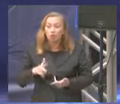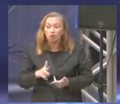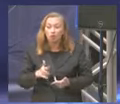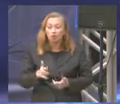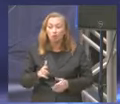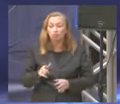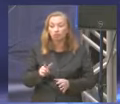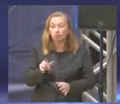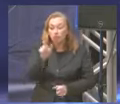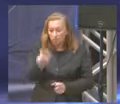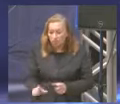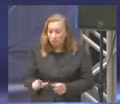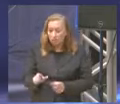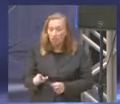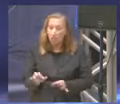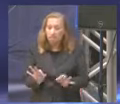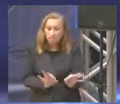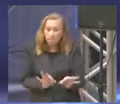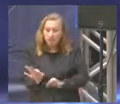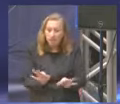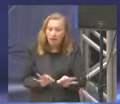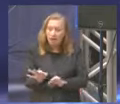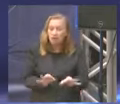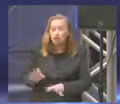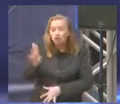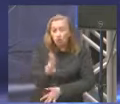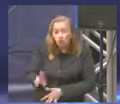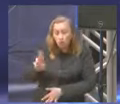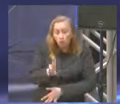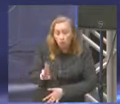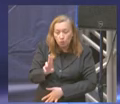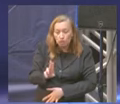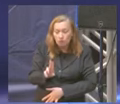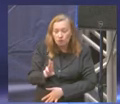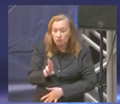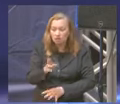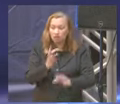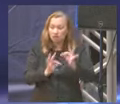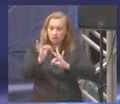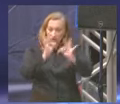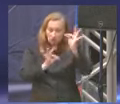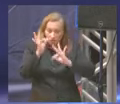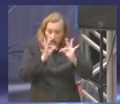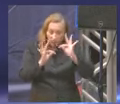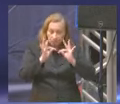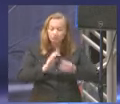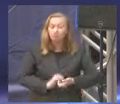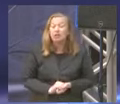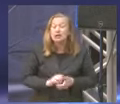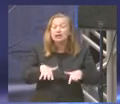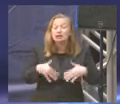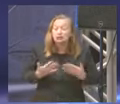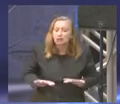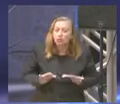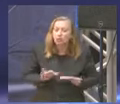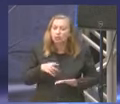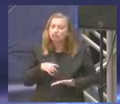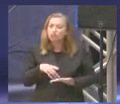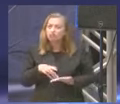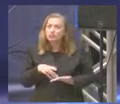esteja preparado e use alguma coisa digital e colocando. Né? Então,